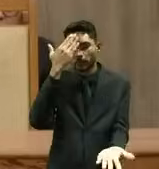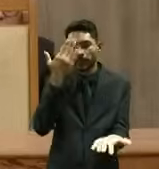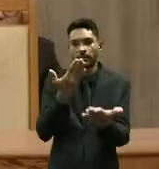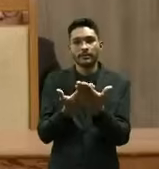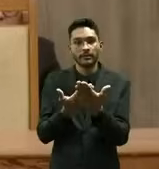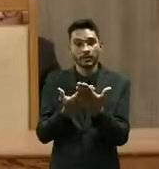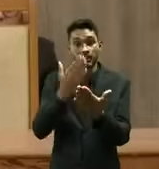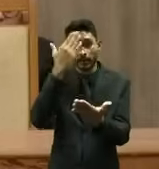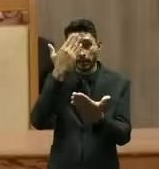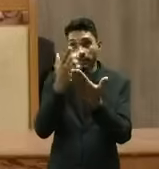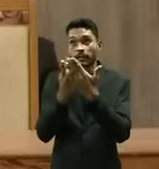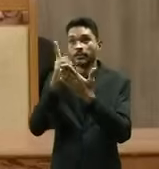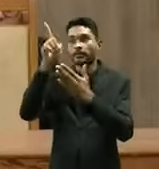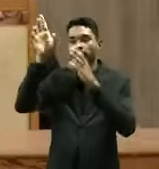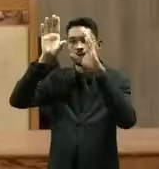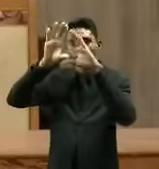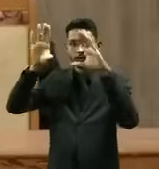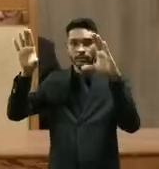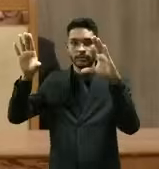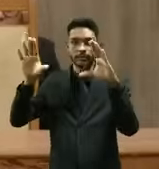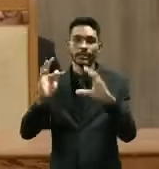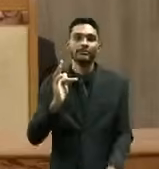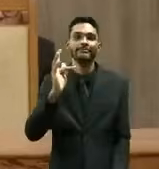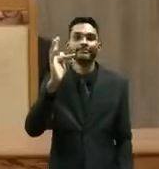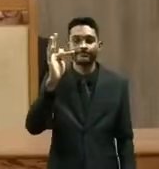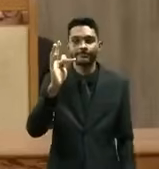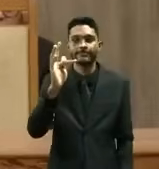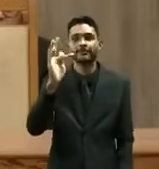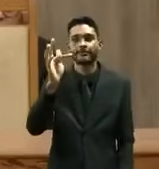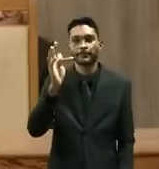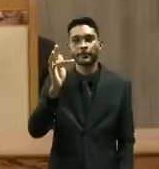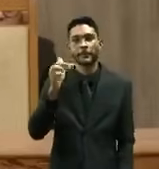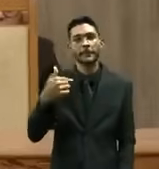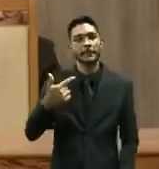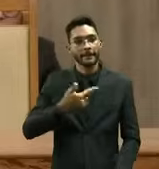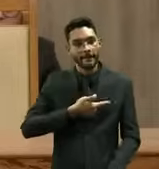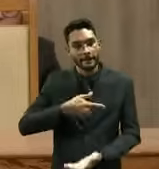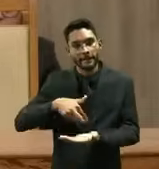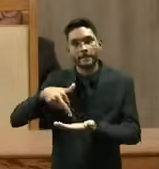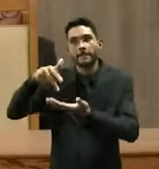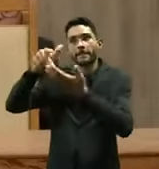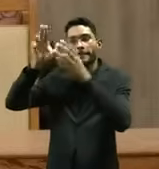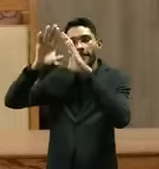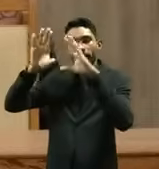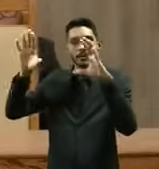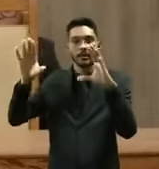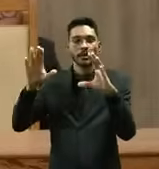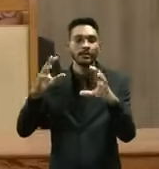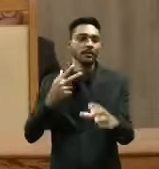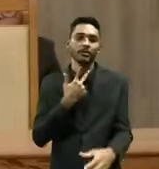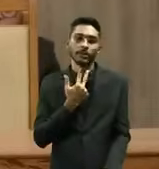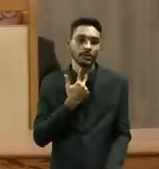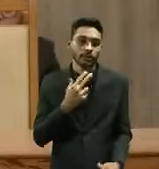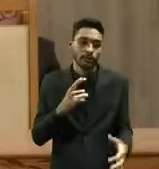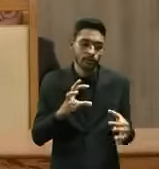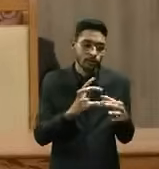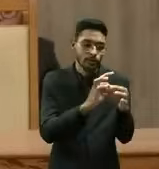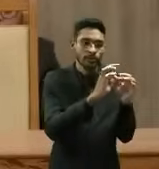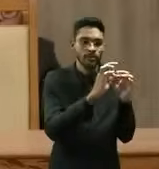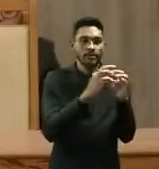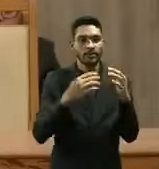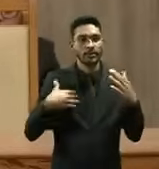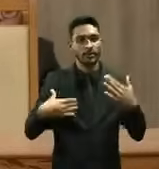também nós vamos morar podemos não estar Unidos fisicamente no sentido